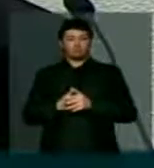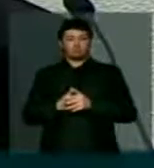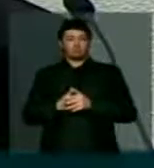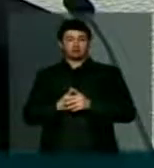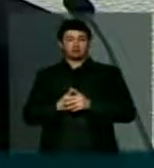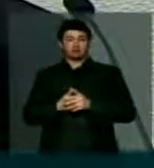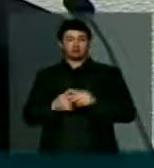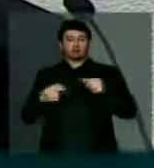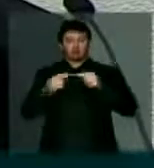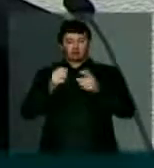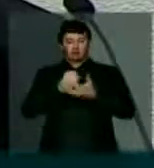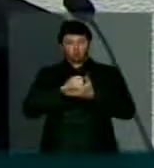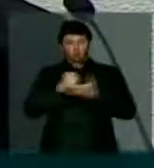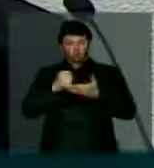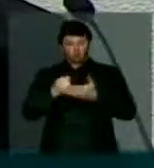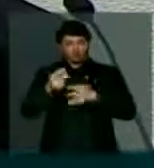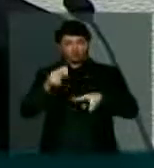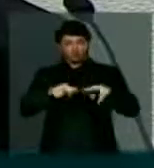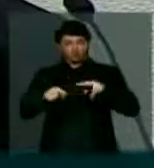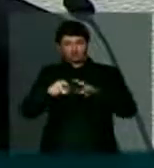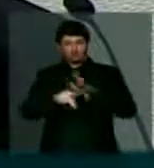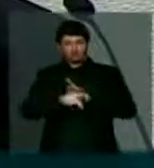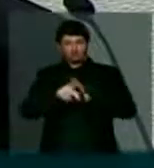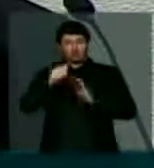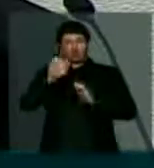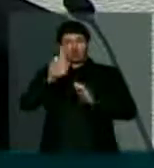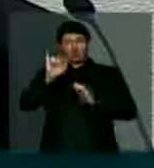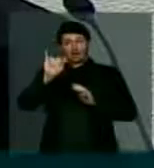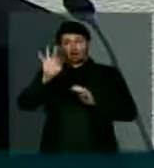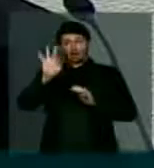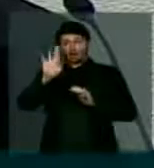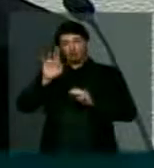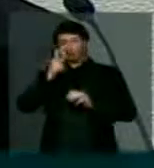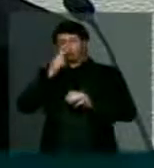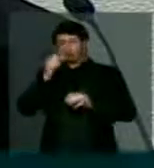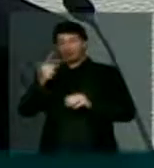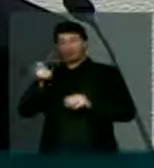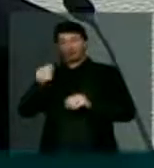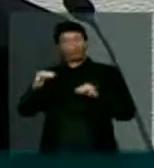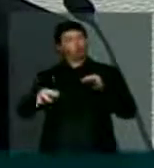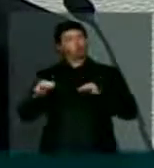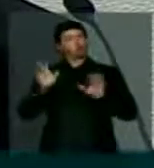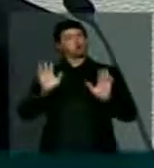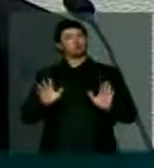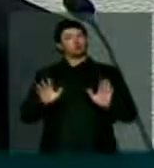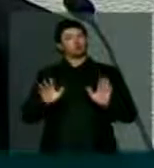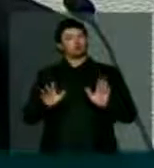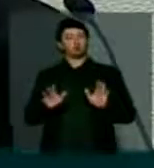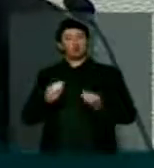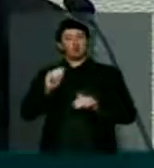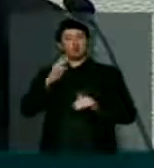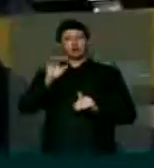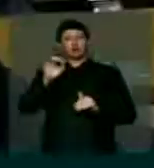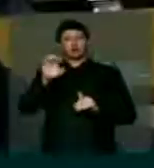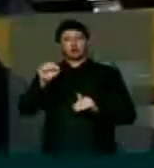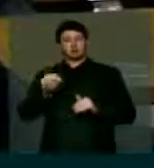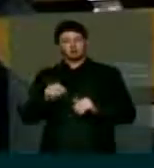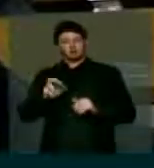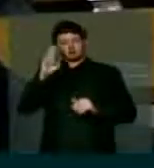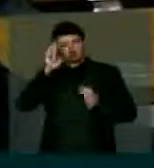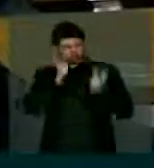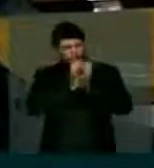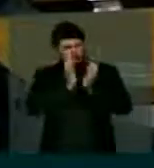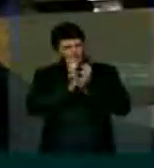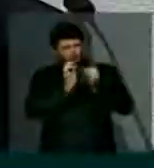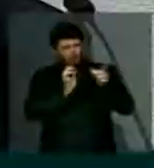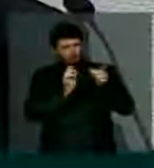painel, com base no contrato e na avaliação dos árbitros, que eles entenderam como o valor justo pelas ações. O senhor foi da equipe que redigiu esse